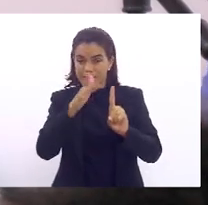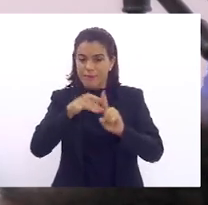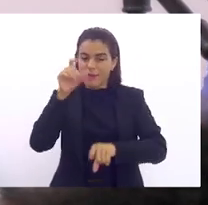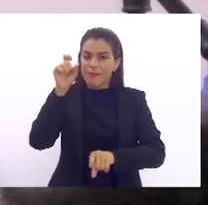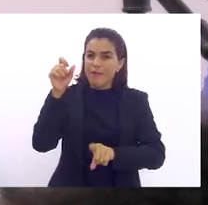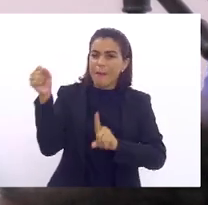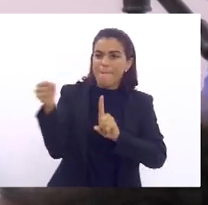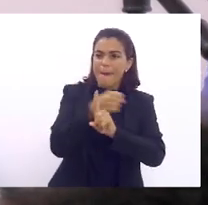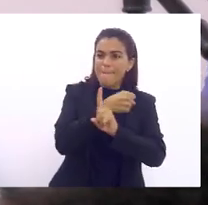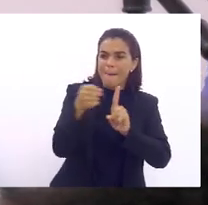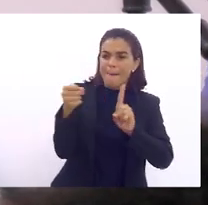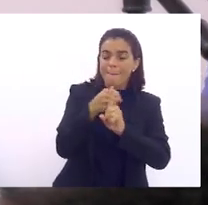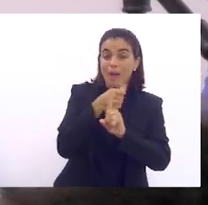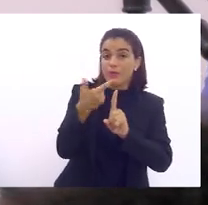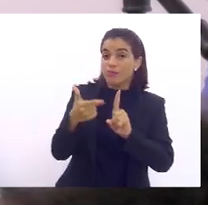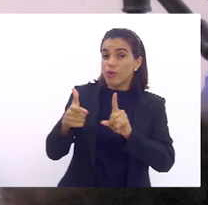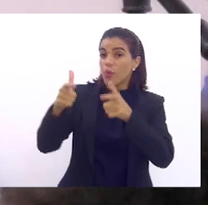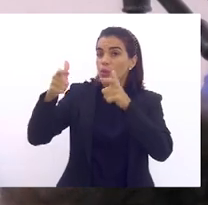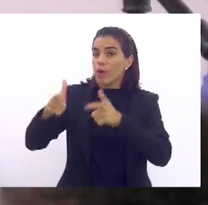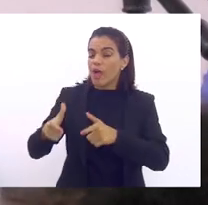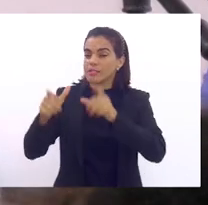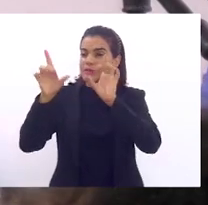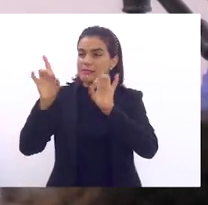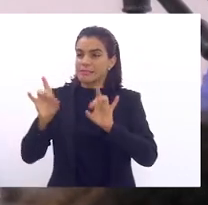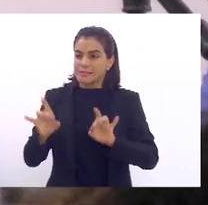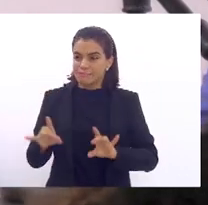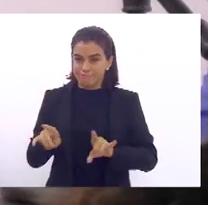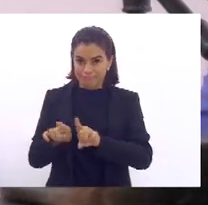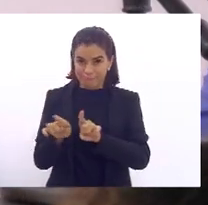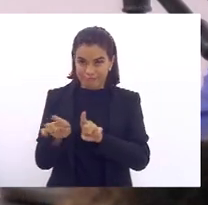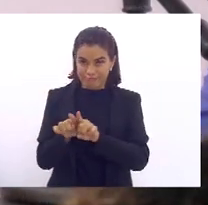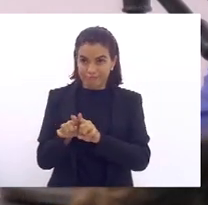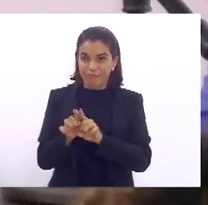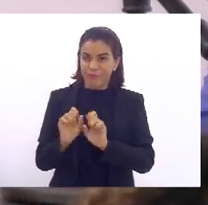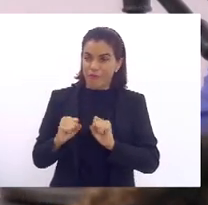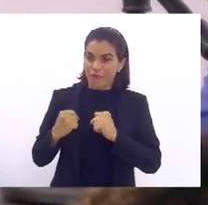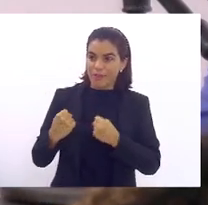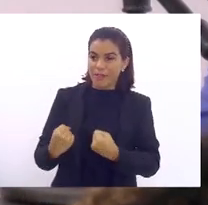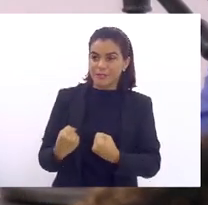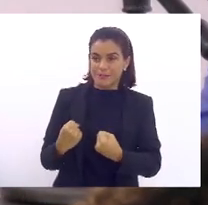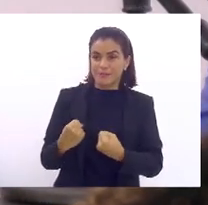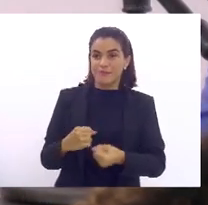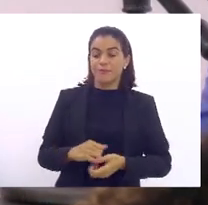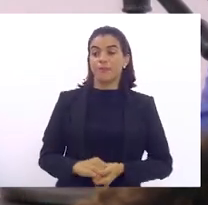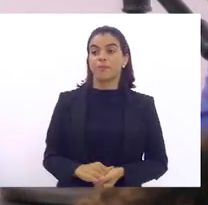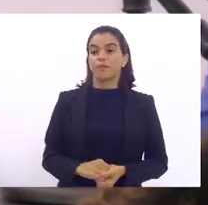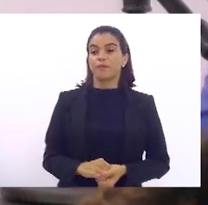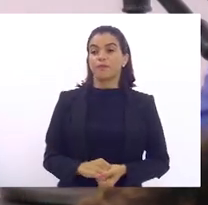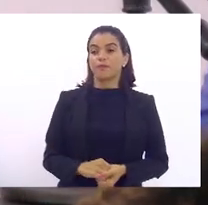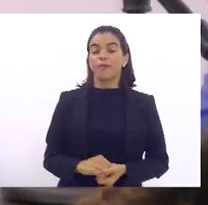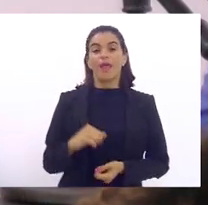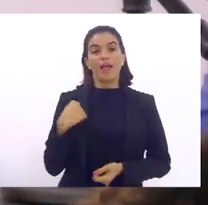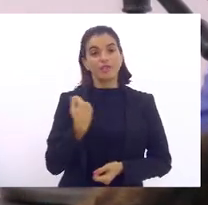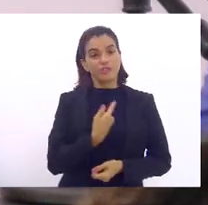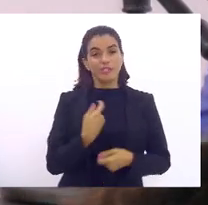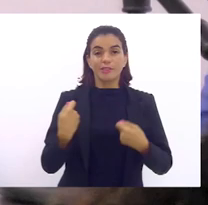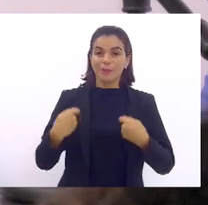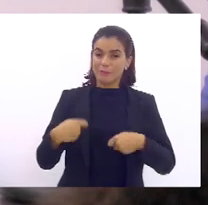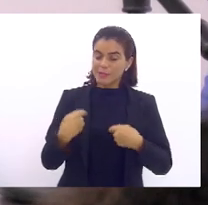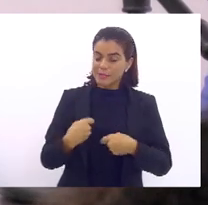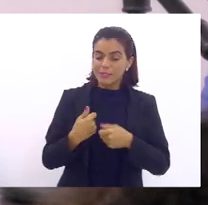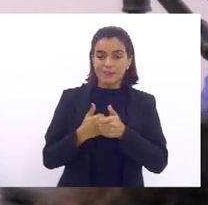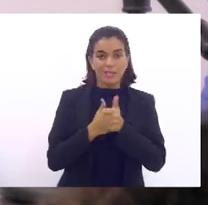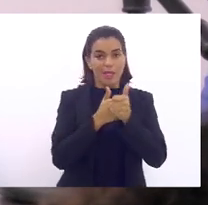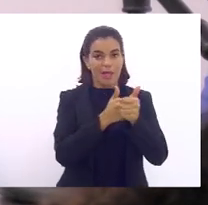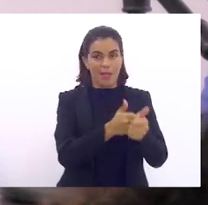tiver um centro especializado fortalecido E aí entra a questão do orçamento que a deputada fala né Eh a gente precisa acompanhar